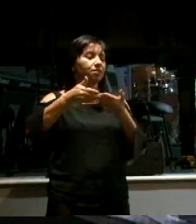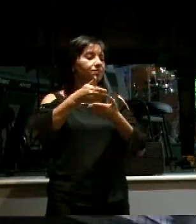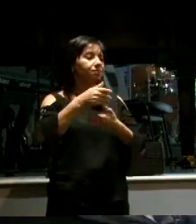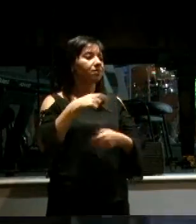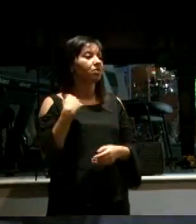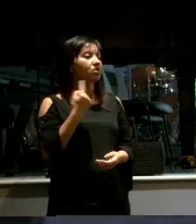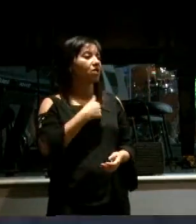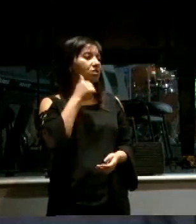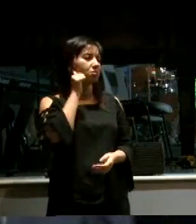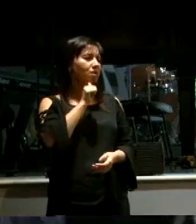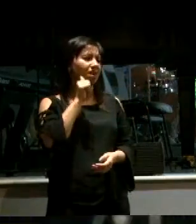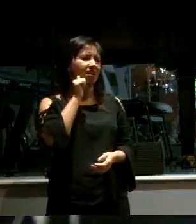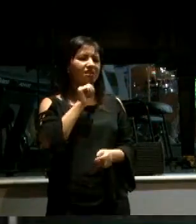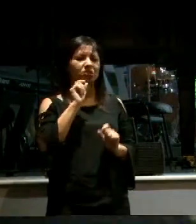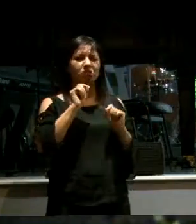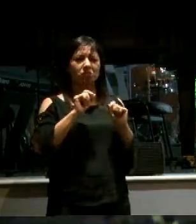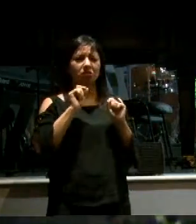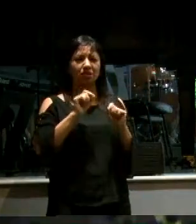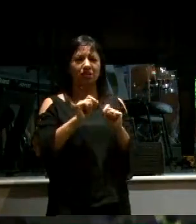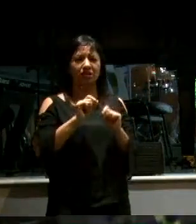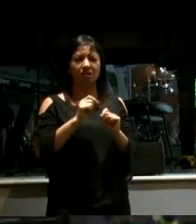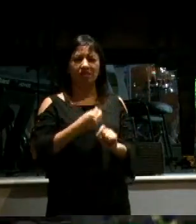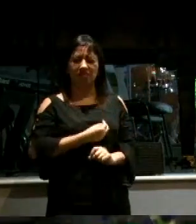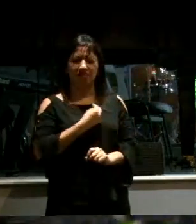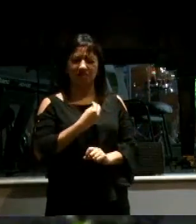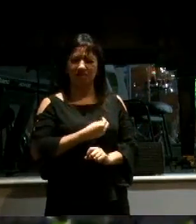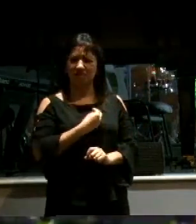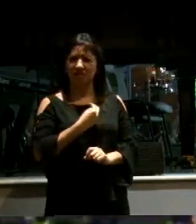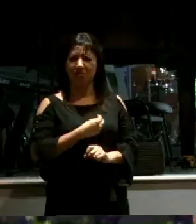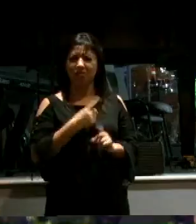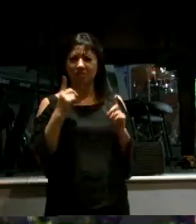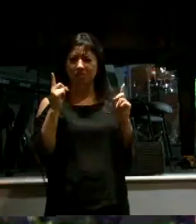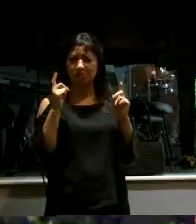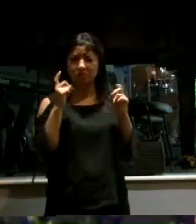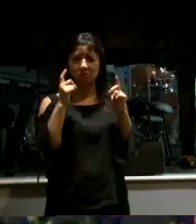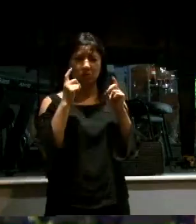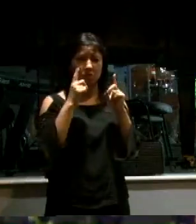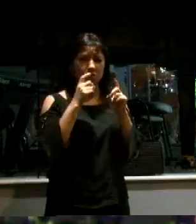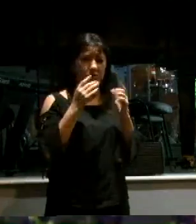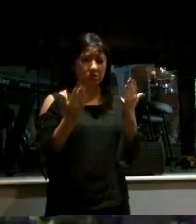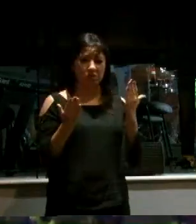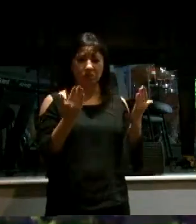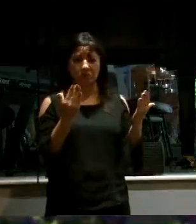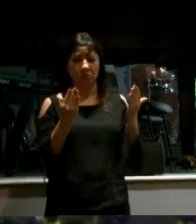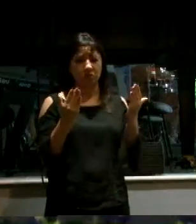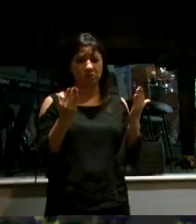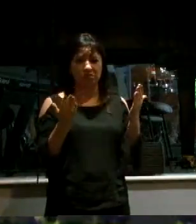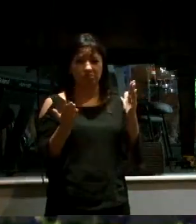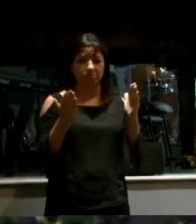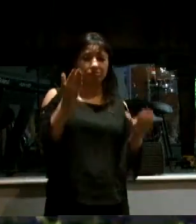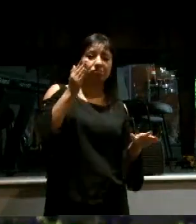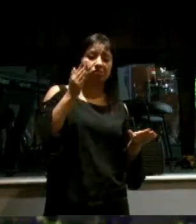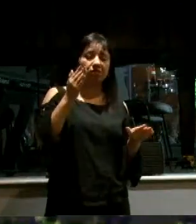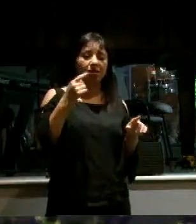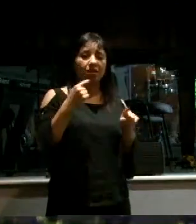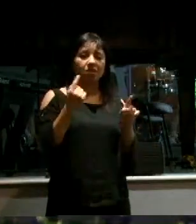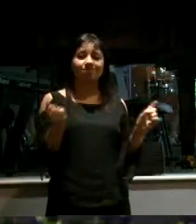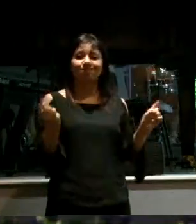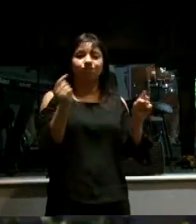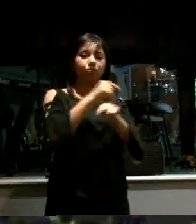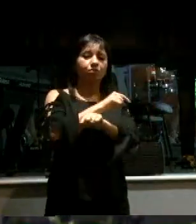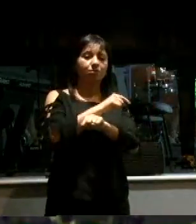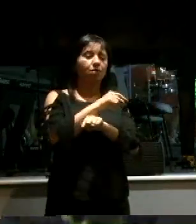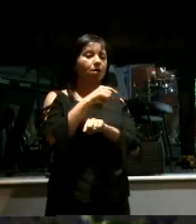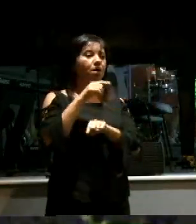Porque vivem numa sociedade onde para vocês tudo é mais difícil. A mulher muitas vezes é